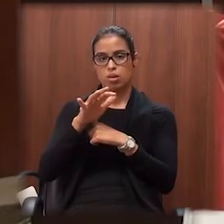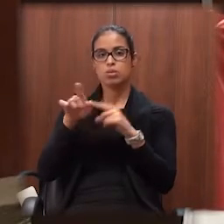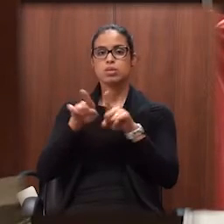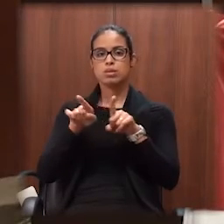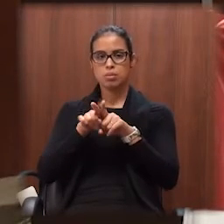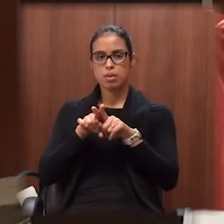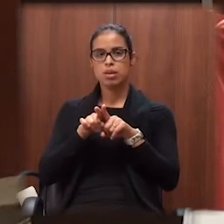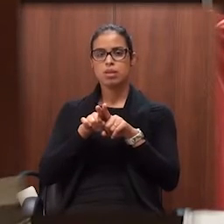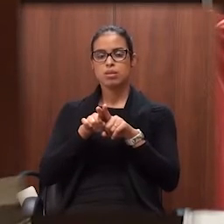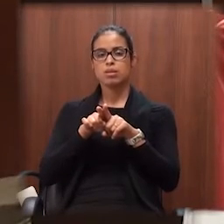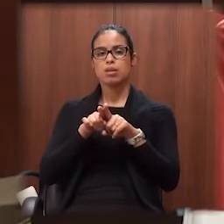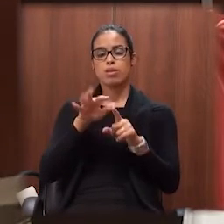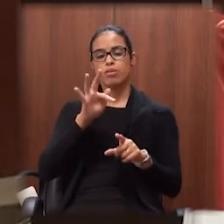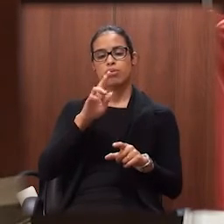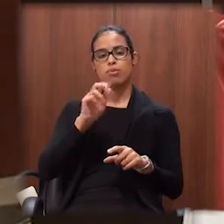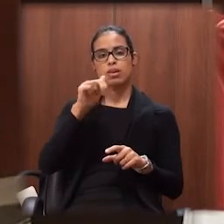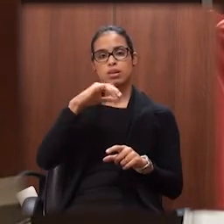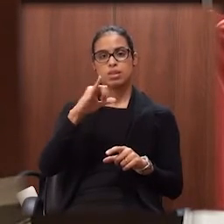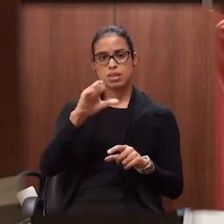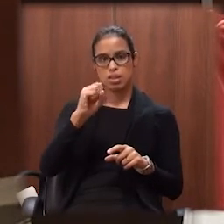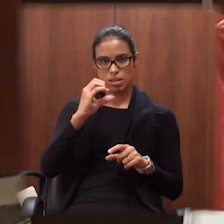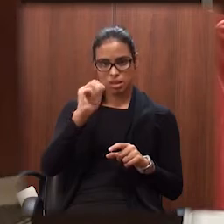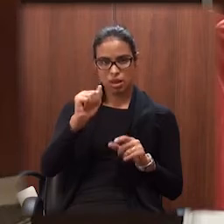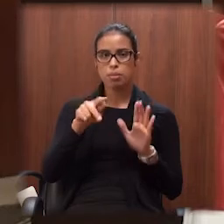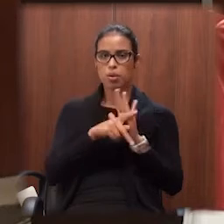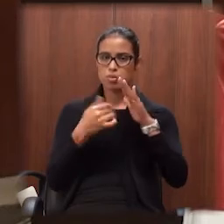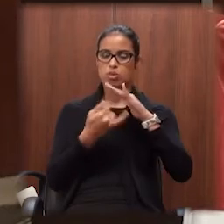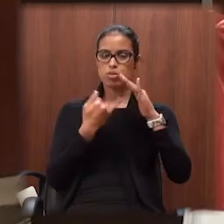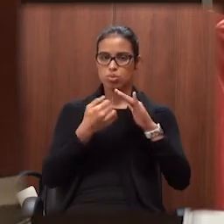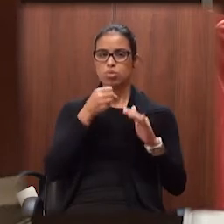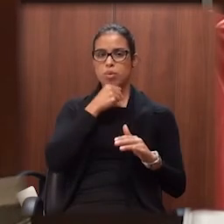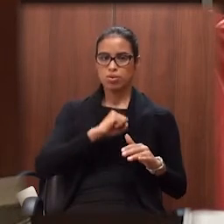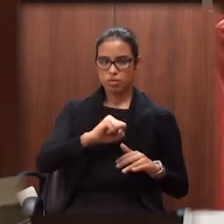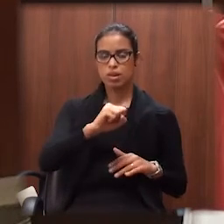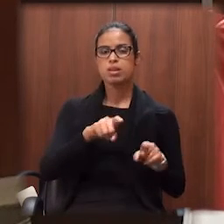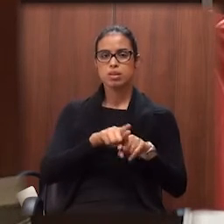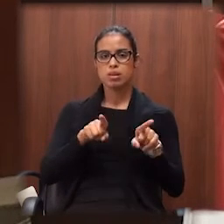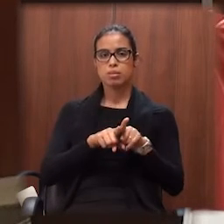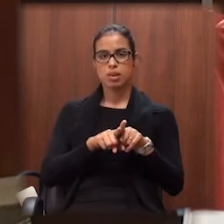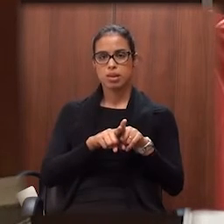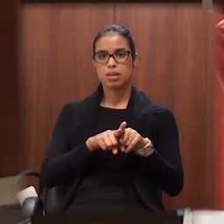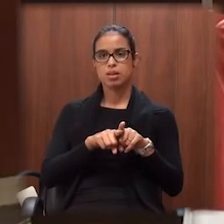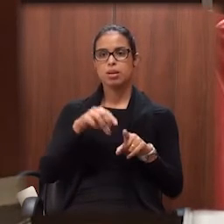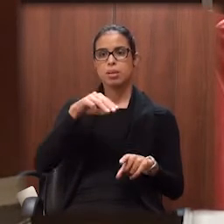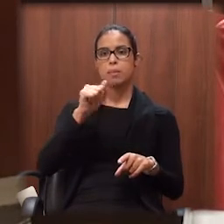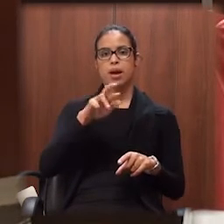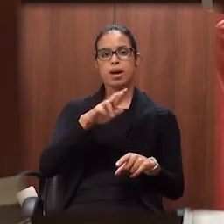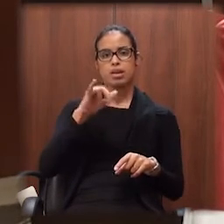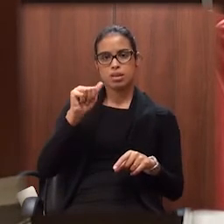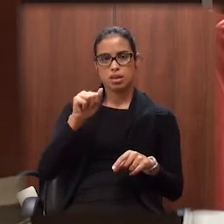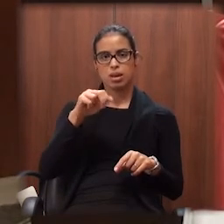carinhoso convite feito pela Francisca Pini, do Instituto Paulo Freire, e também irmanado pela Maria Nazaré